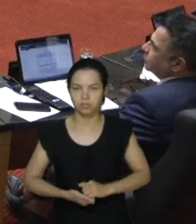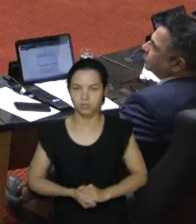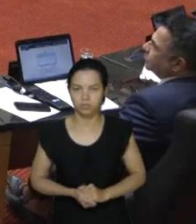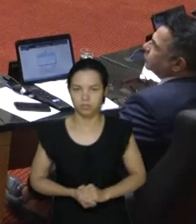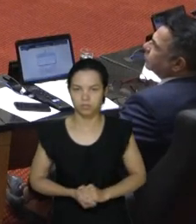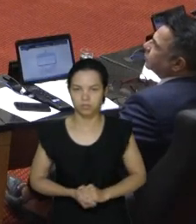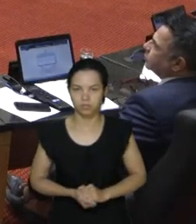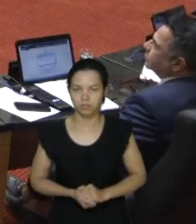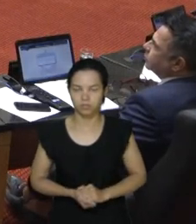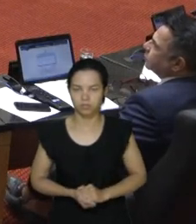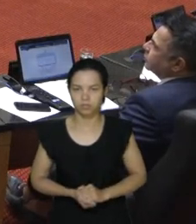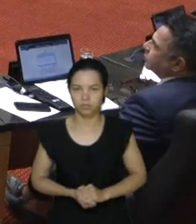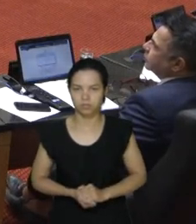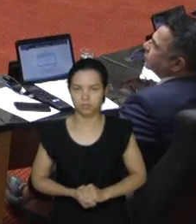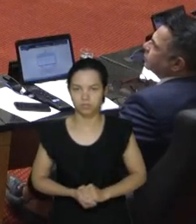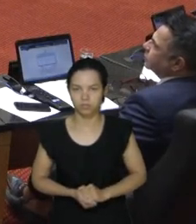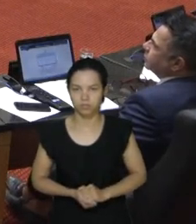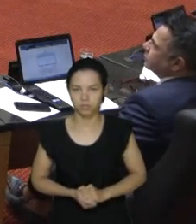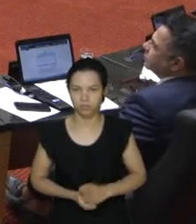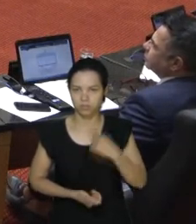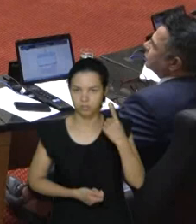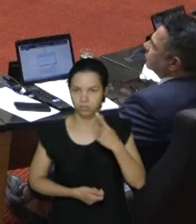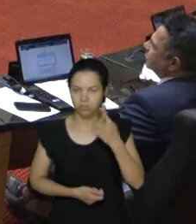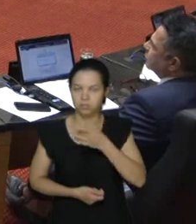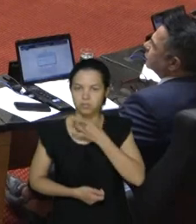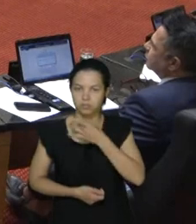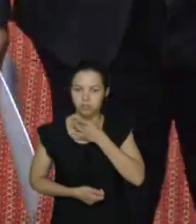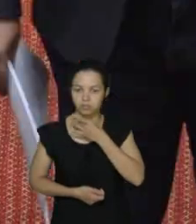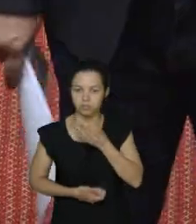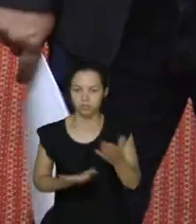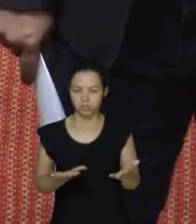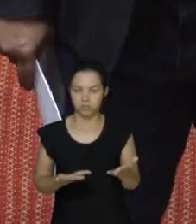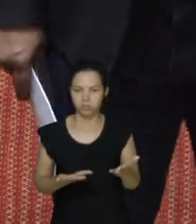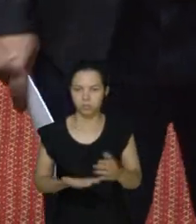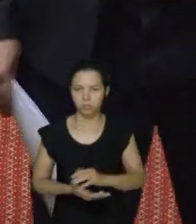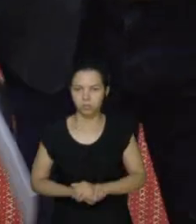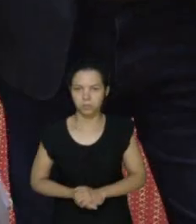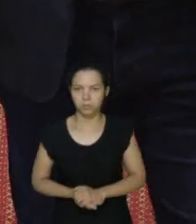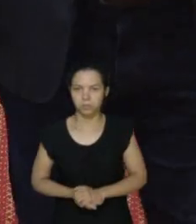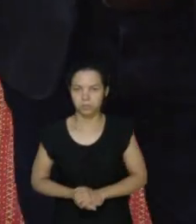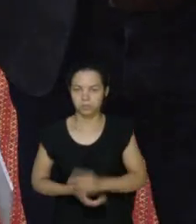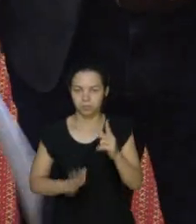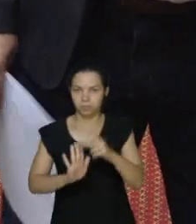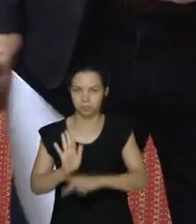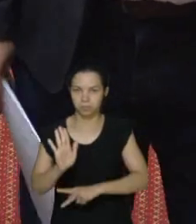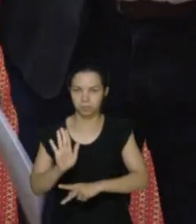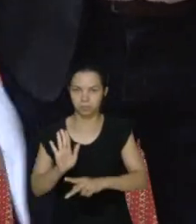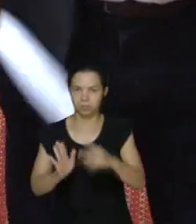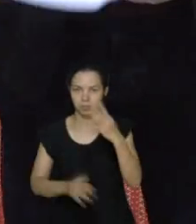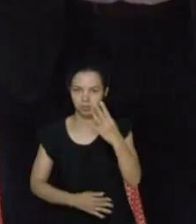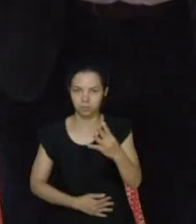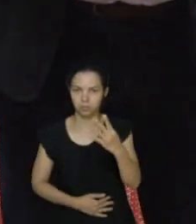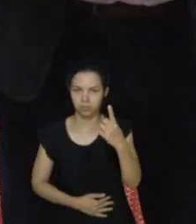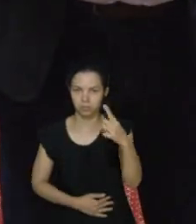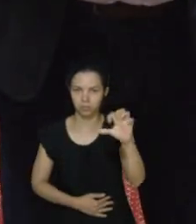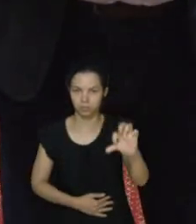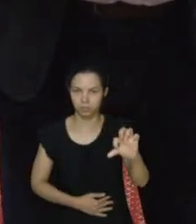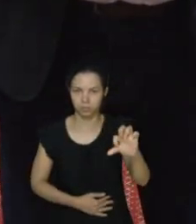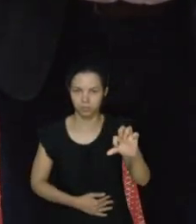Senhor presidente. Deputado Cobalcini, Vossa Excelência tem a palavra. Projeto 419.